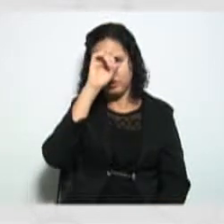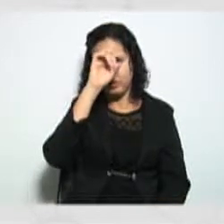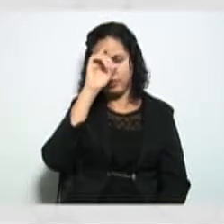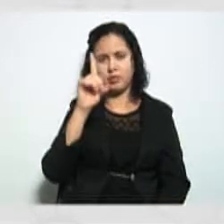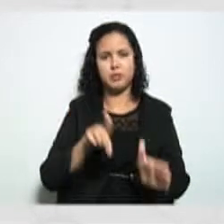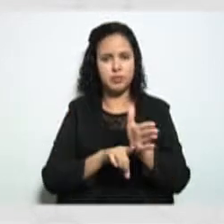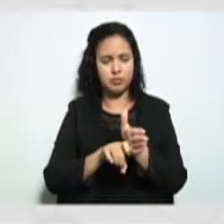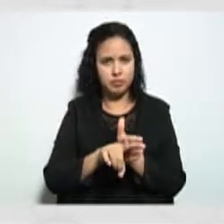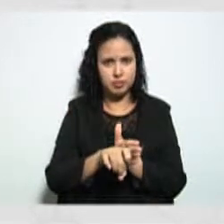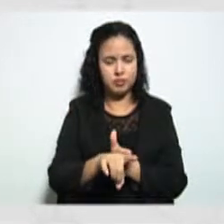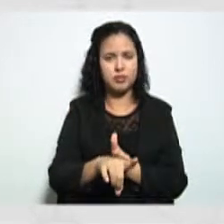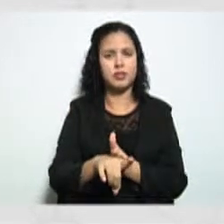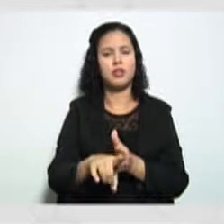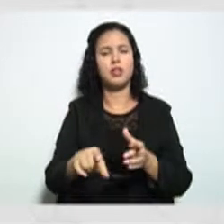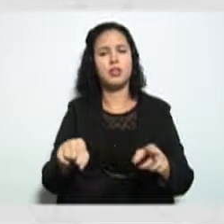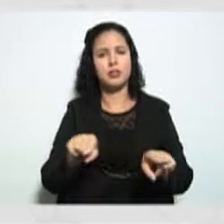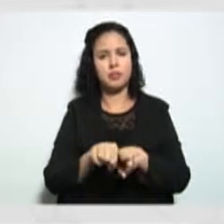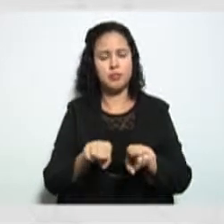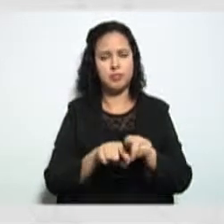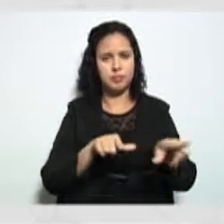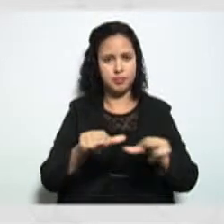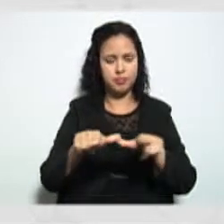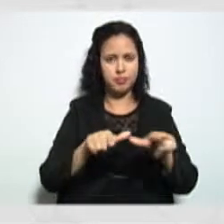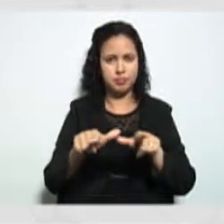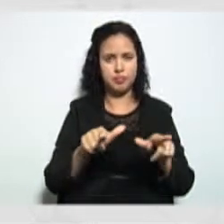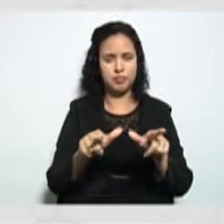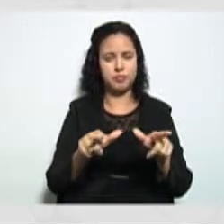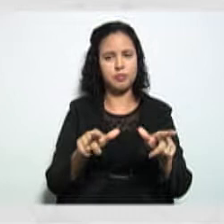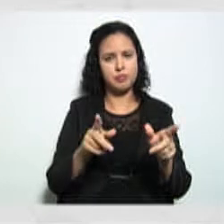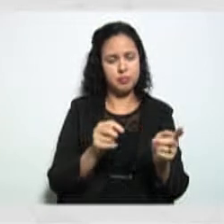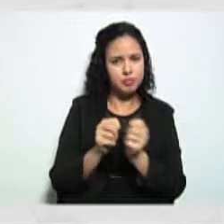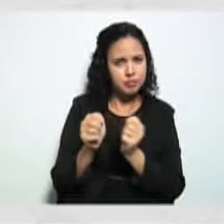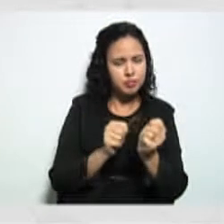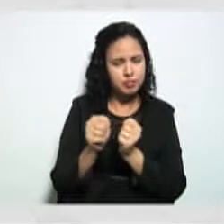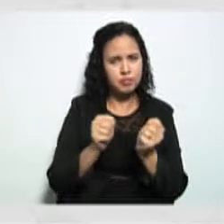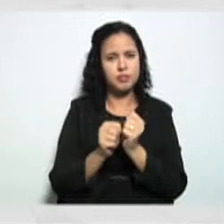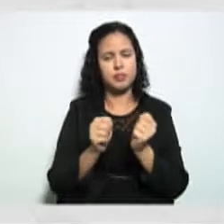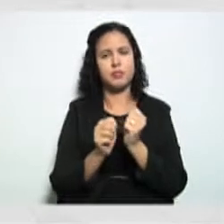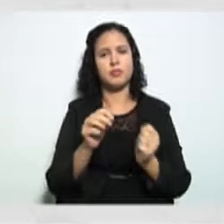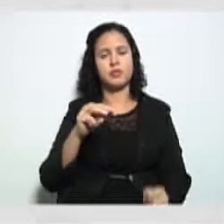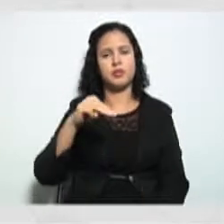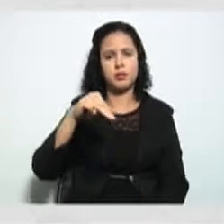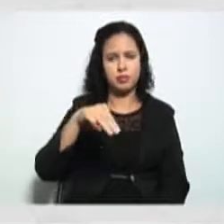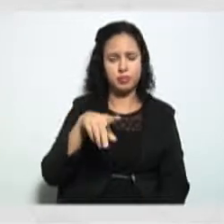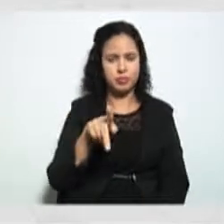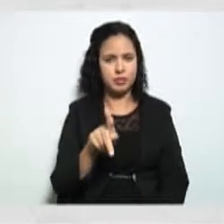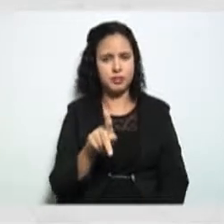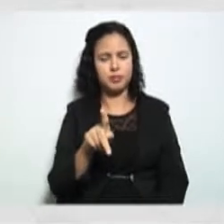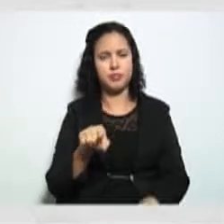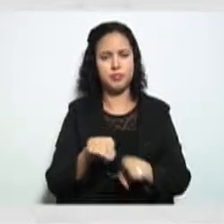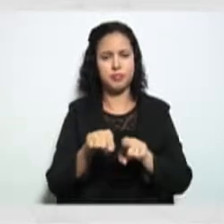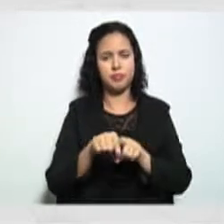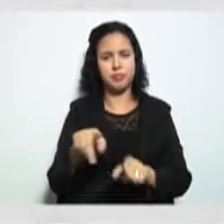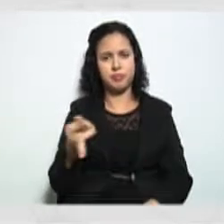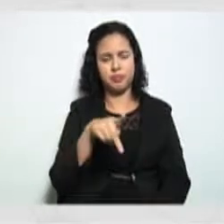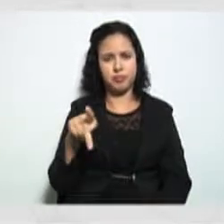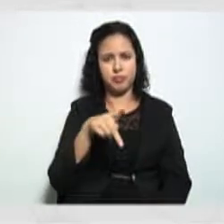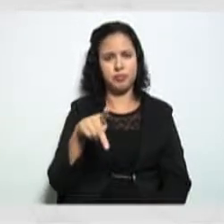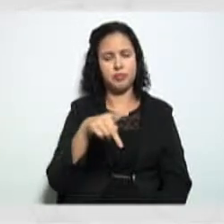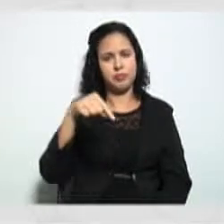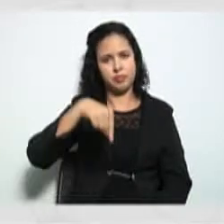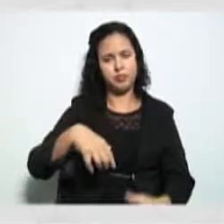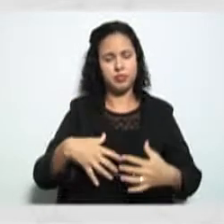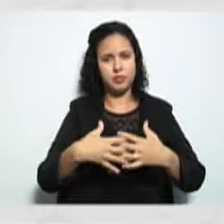Cacoal. E também trabalhei como analista em economia no Ministério Público Estadual de Rondônia. E sou professora do IFRO desde